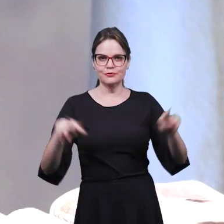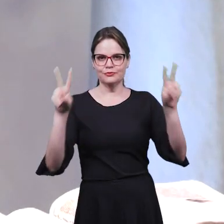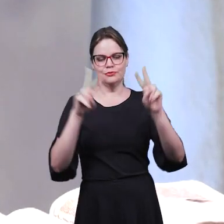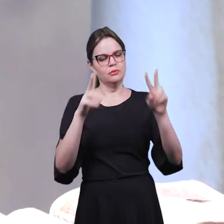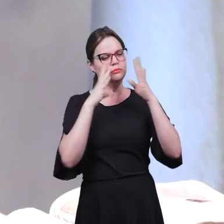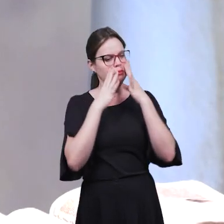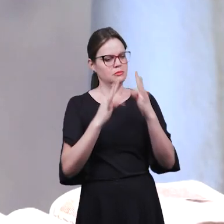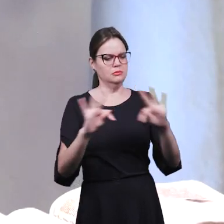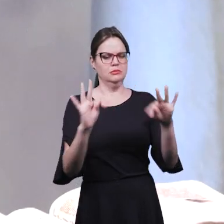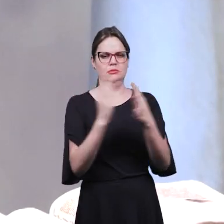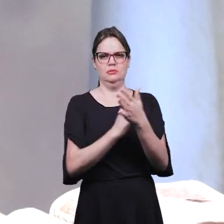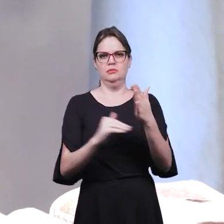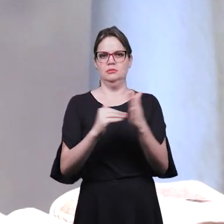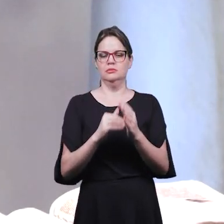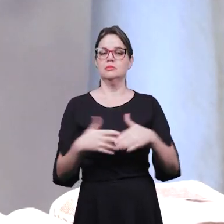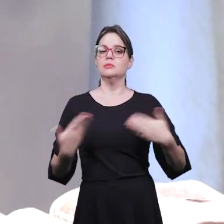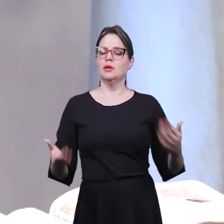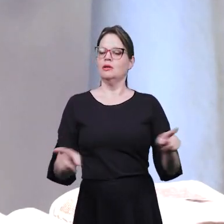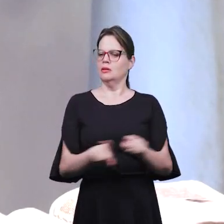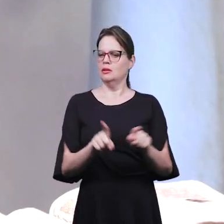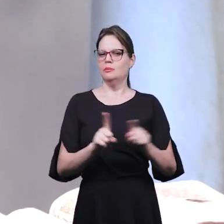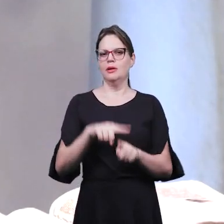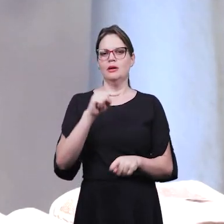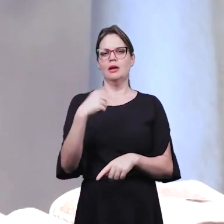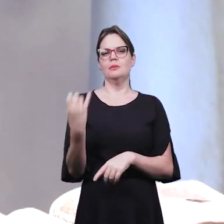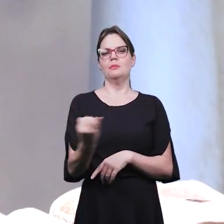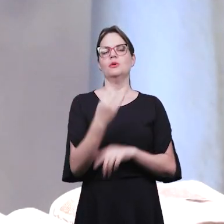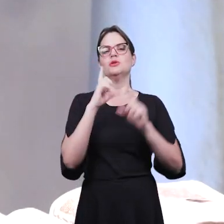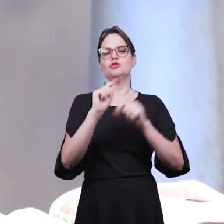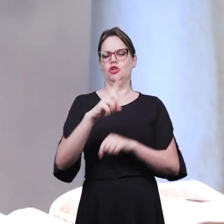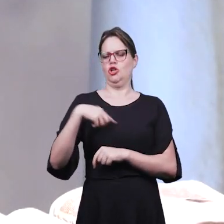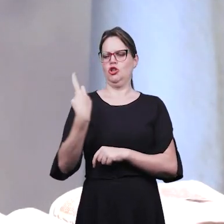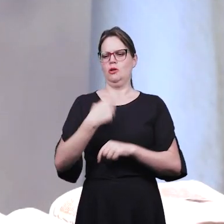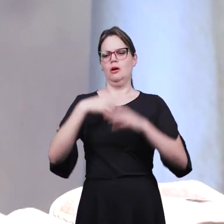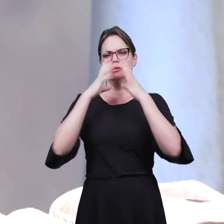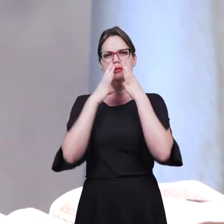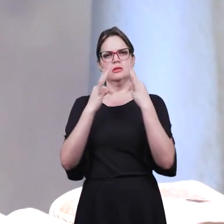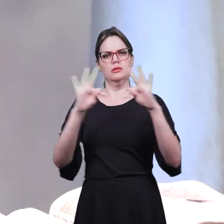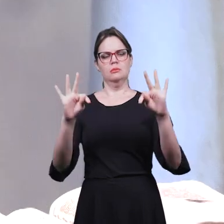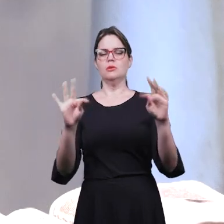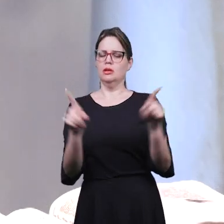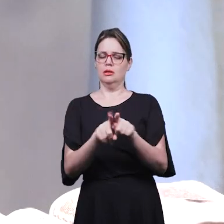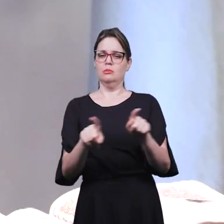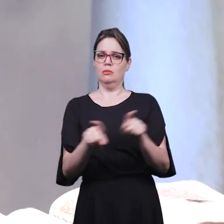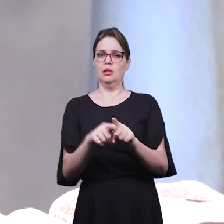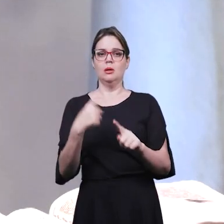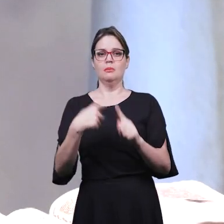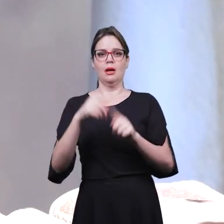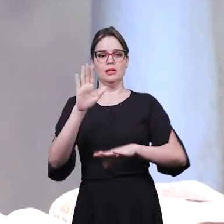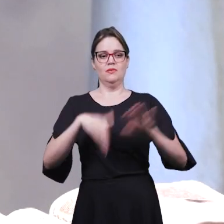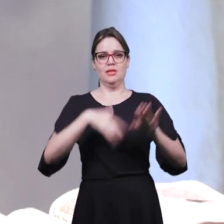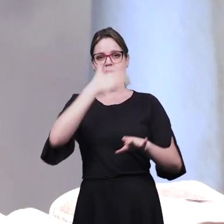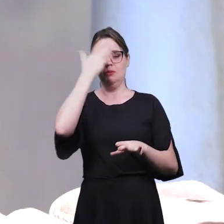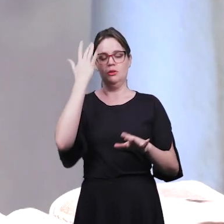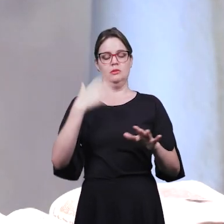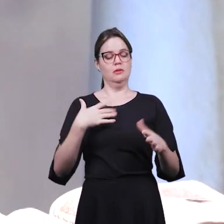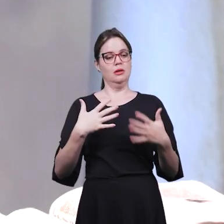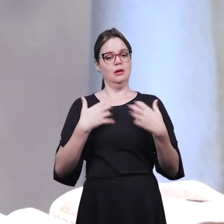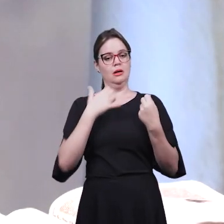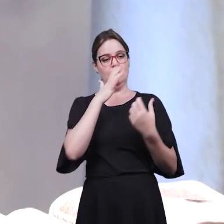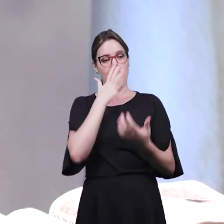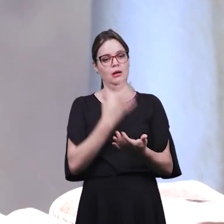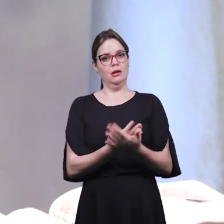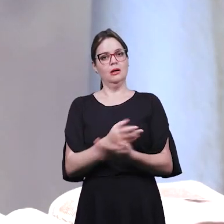nas nossas vidas, testemunhar para outras pessoas, para que as pessoas vão ficar até surpresas. Mas ali,